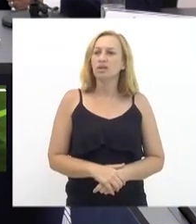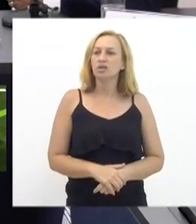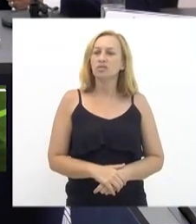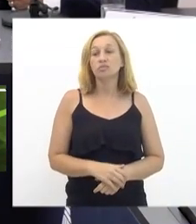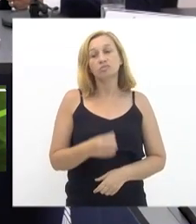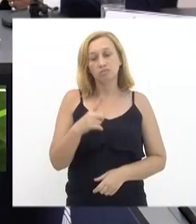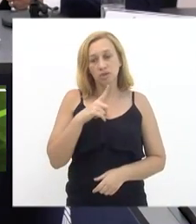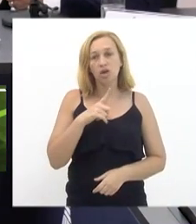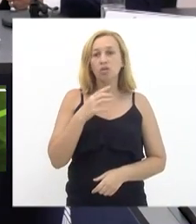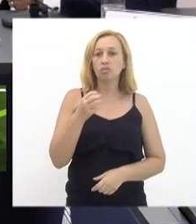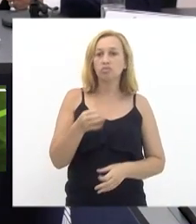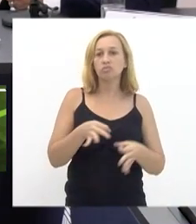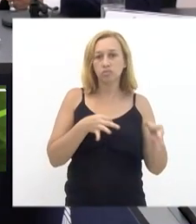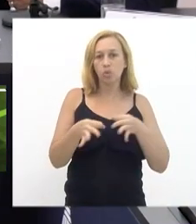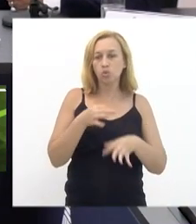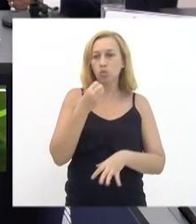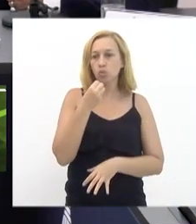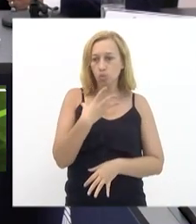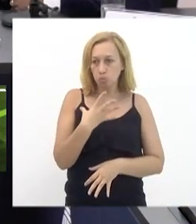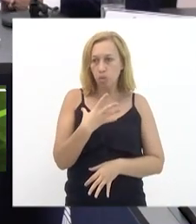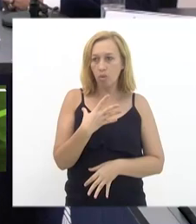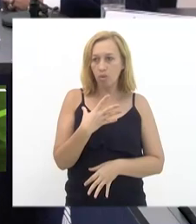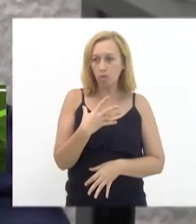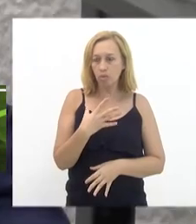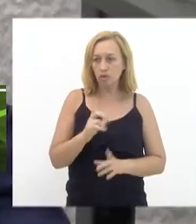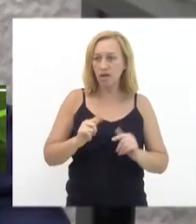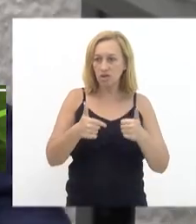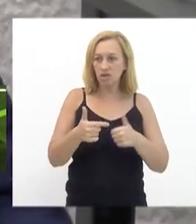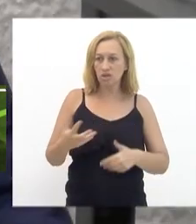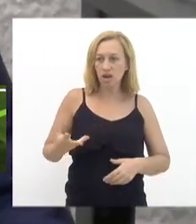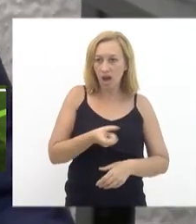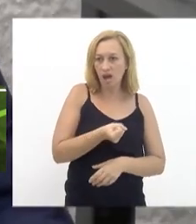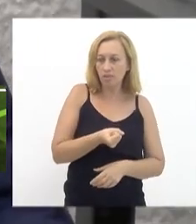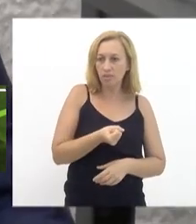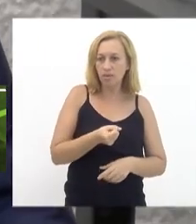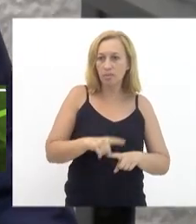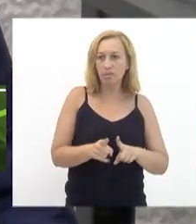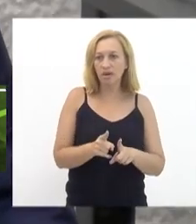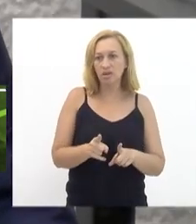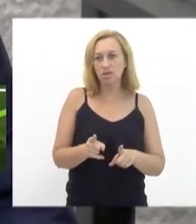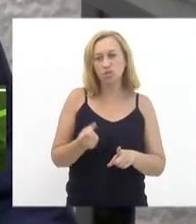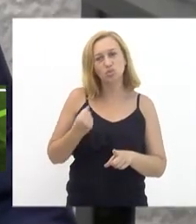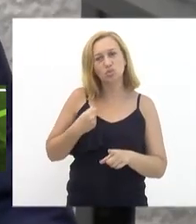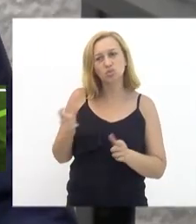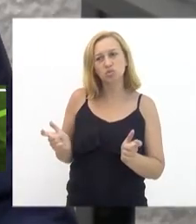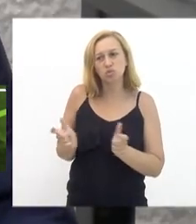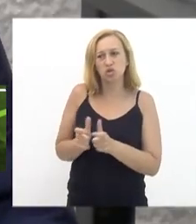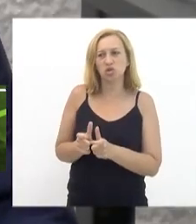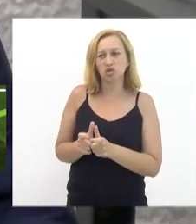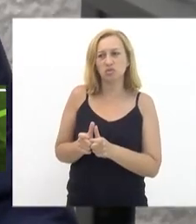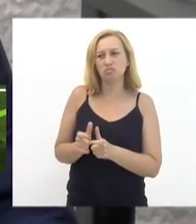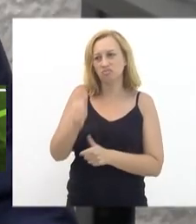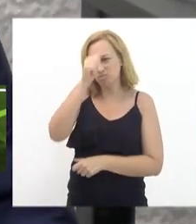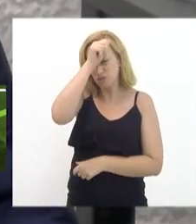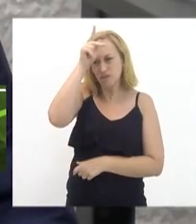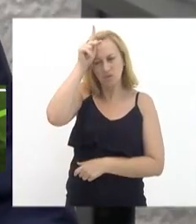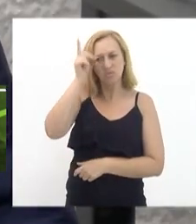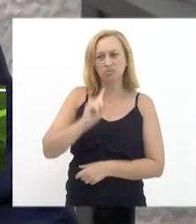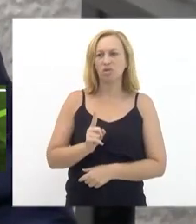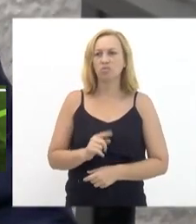projetos muito bons que aí você consegue soltar ele com mais rapidez mas a grande maioria não somente as pequenas prefeituras